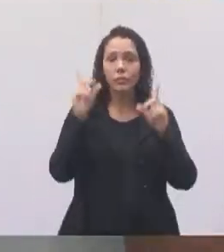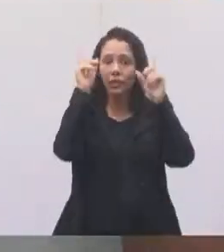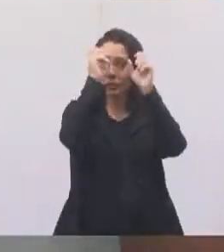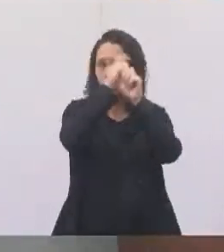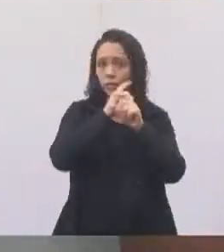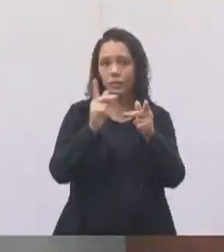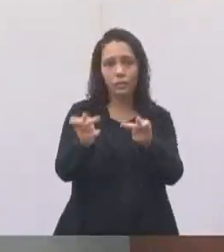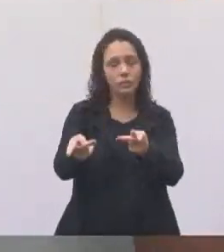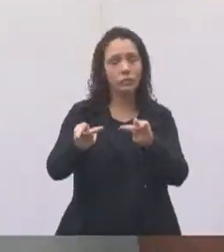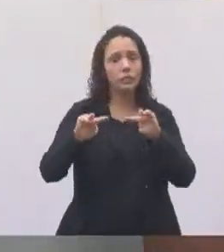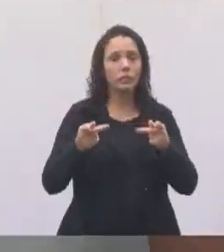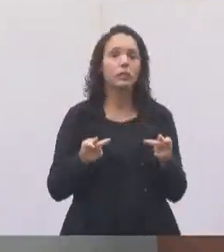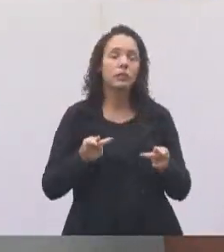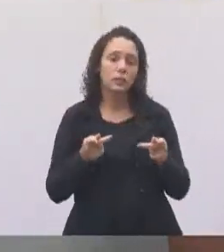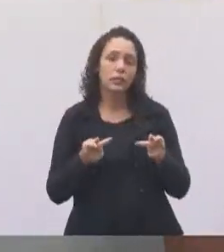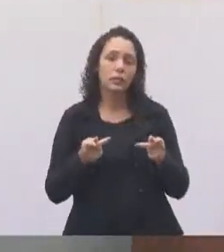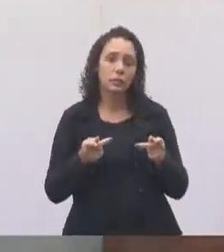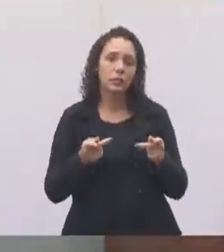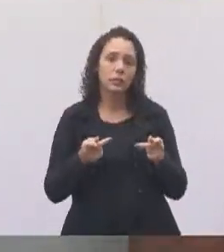recebo visita,